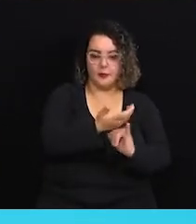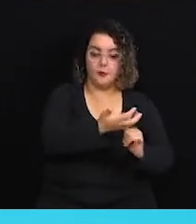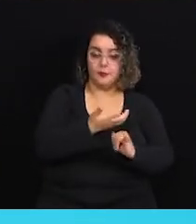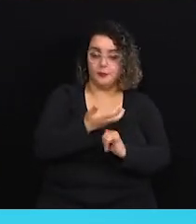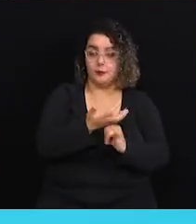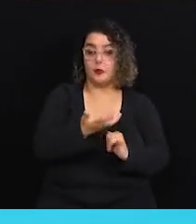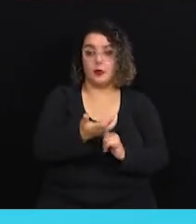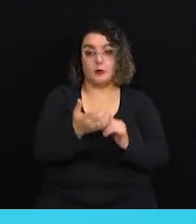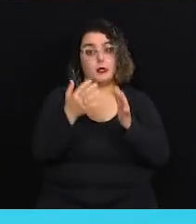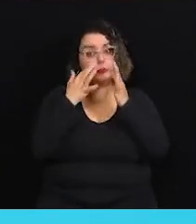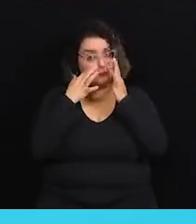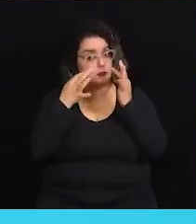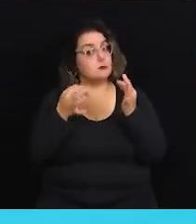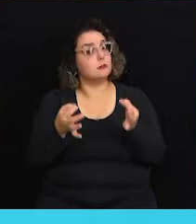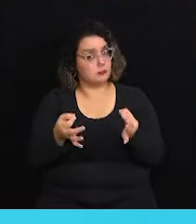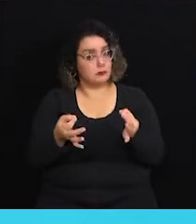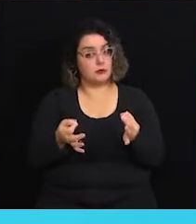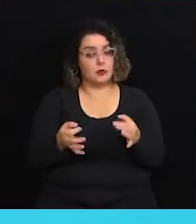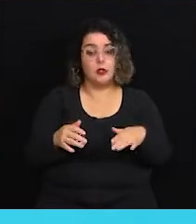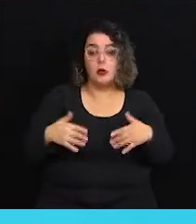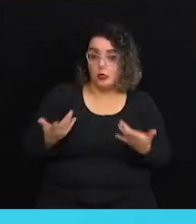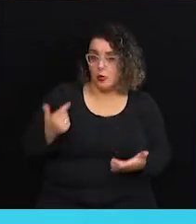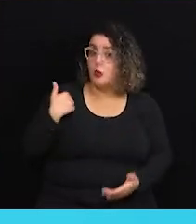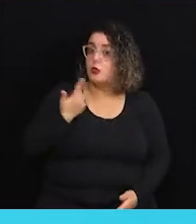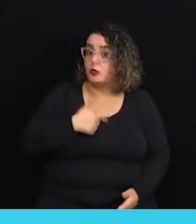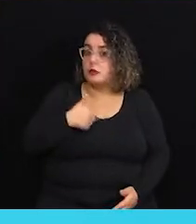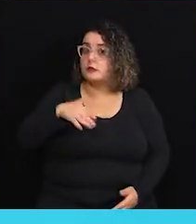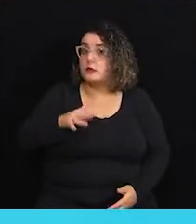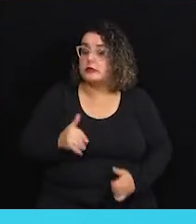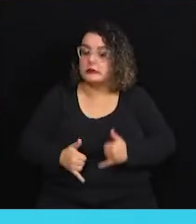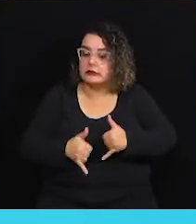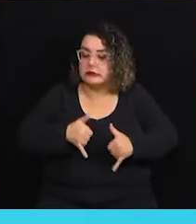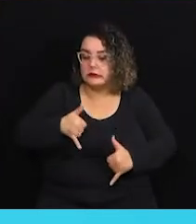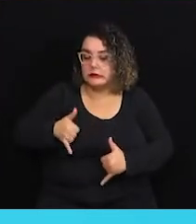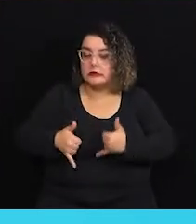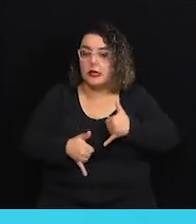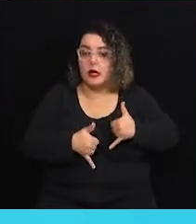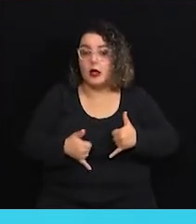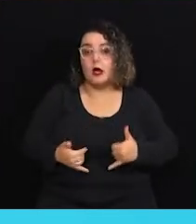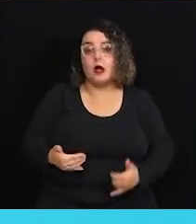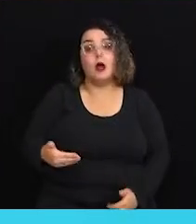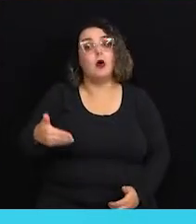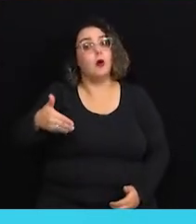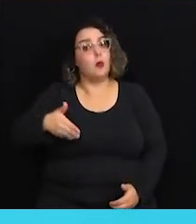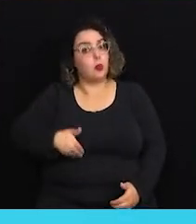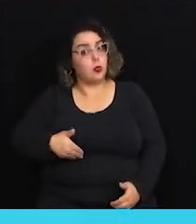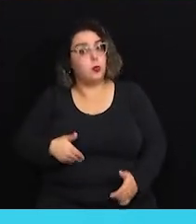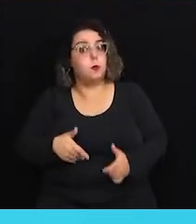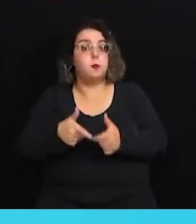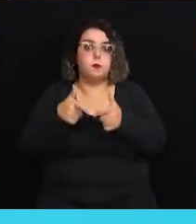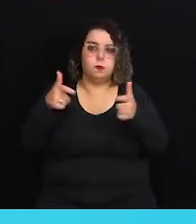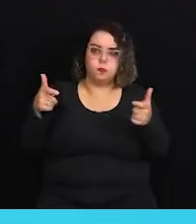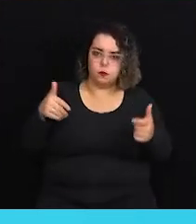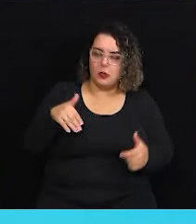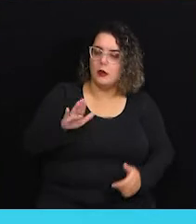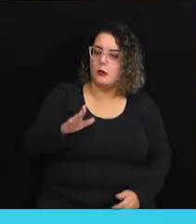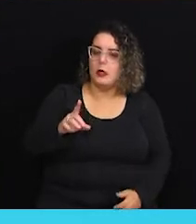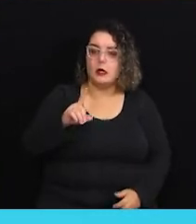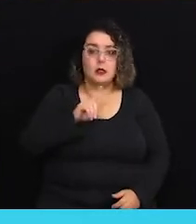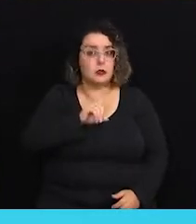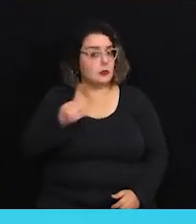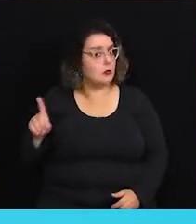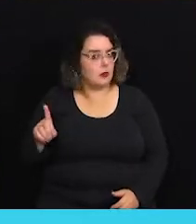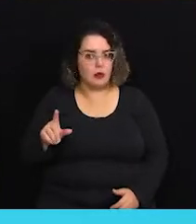ficar atento, porque como a gente está demandando mais energia, a fome pode aumentar um pouquinho, mas